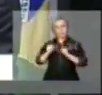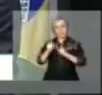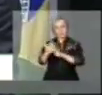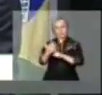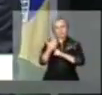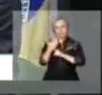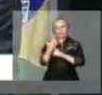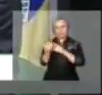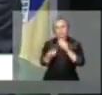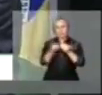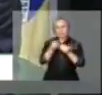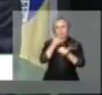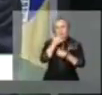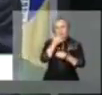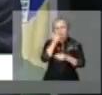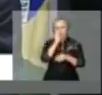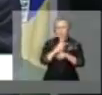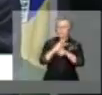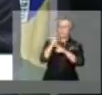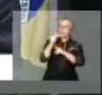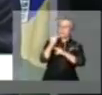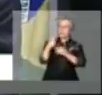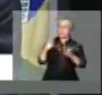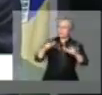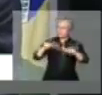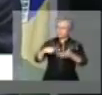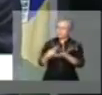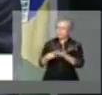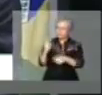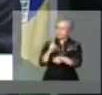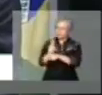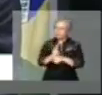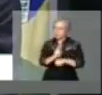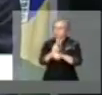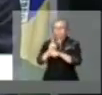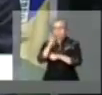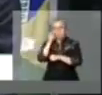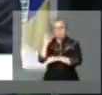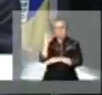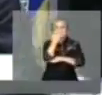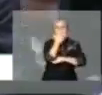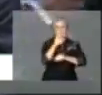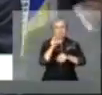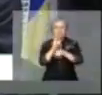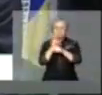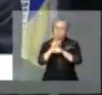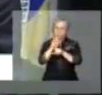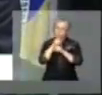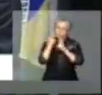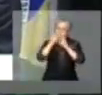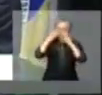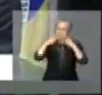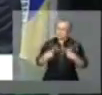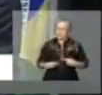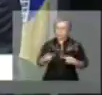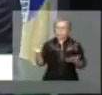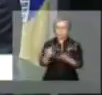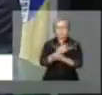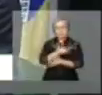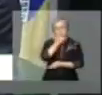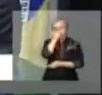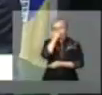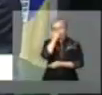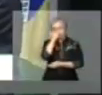sinalizar para avançar nessa agenda protetiva aos interesses ambientais da sociedade humana, que são vítimas desses